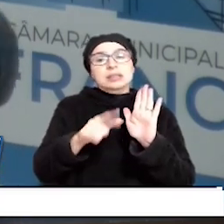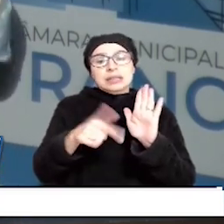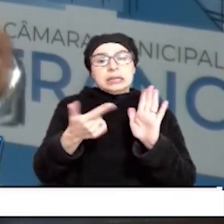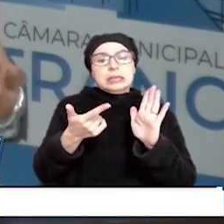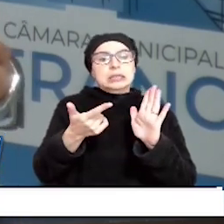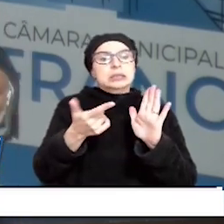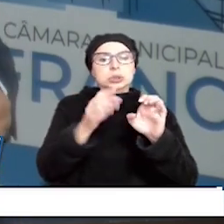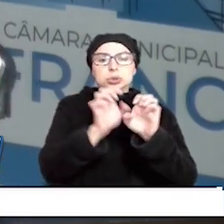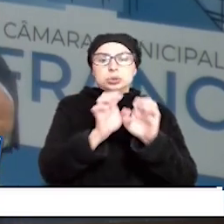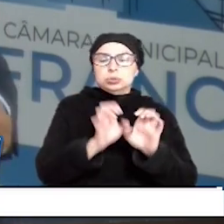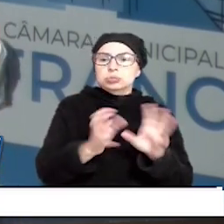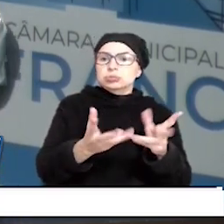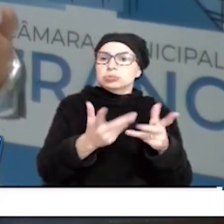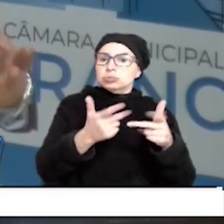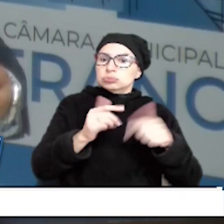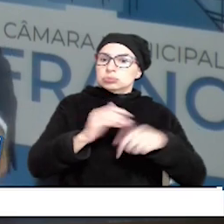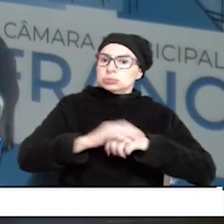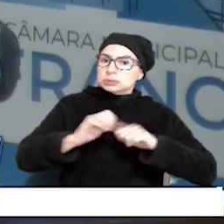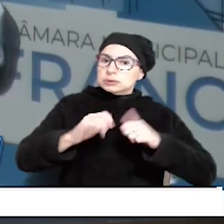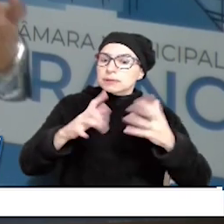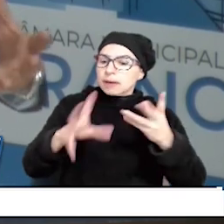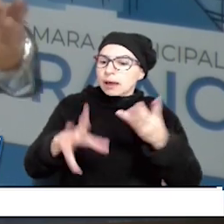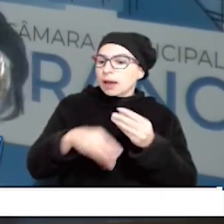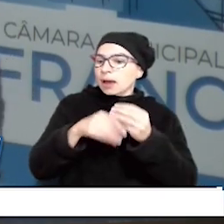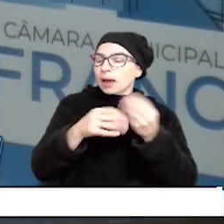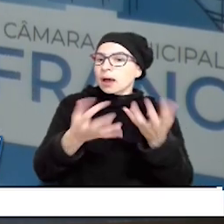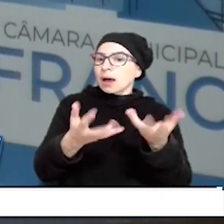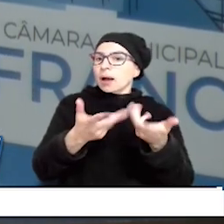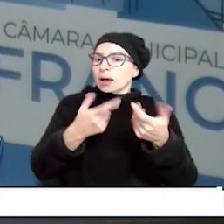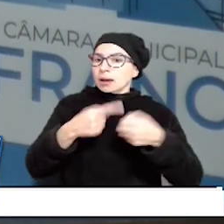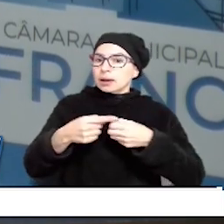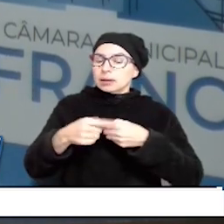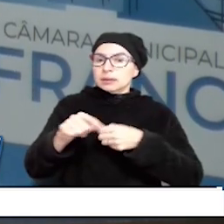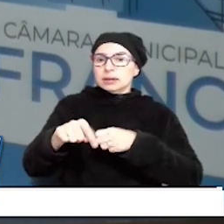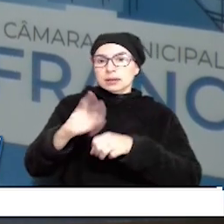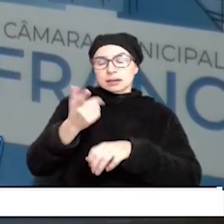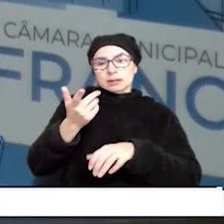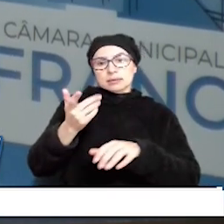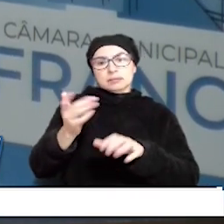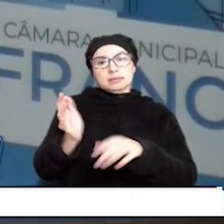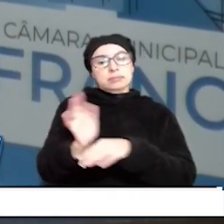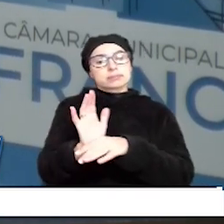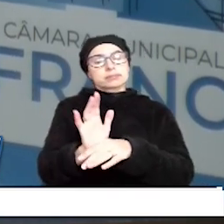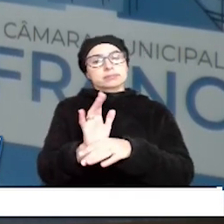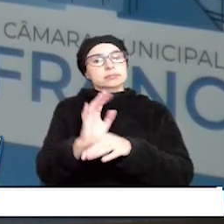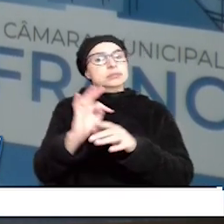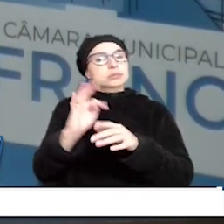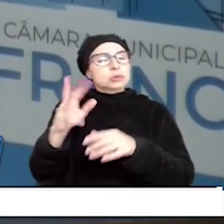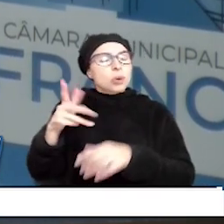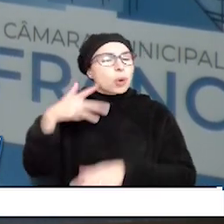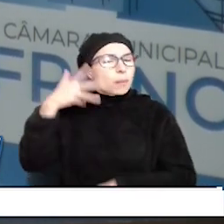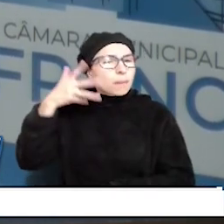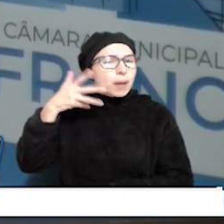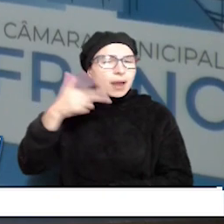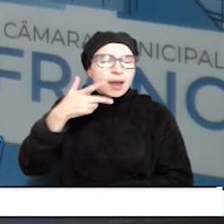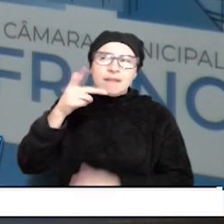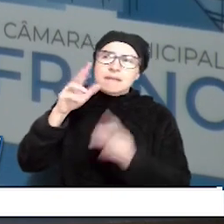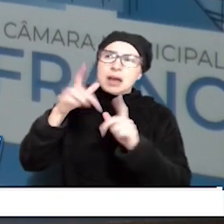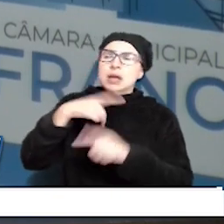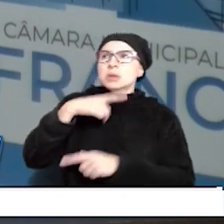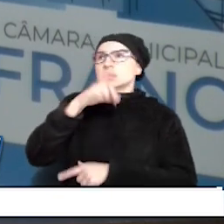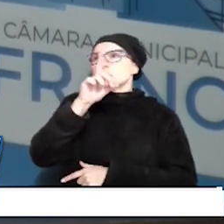fundamentos na prática, que vão agregar para a cidade, que vão agregar para o município. Porque todo discurso que vem falar aqui sobre